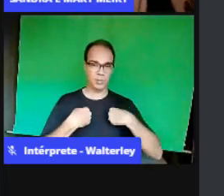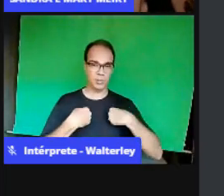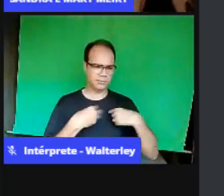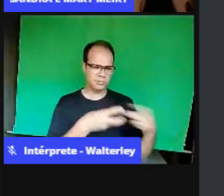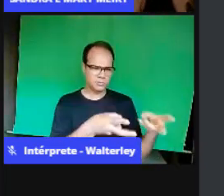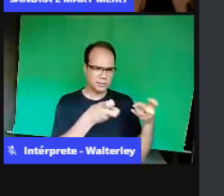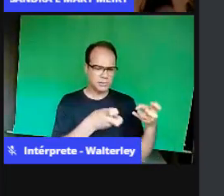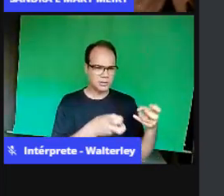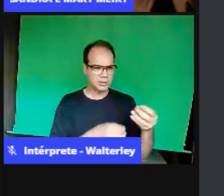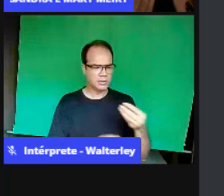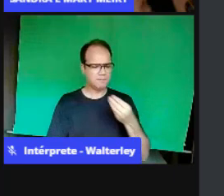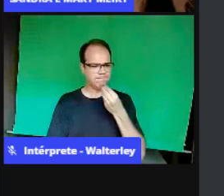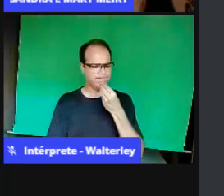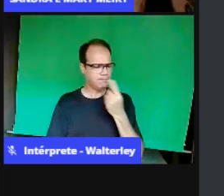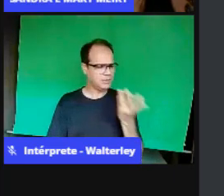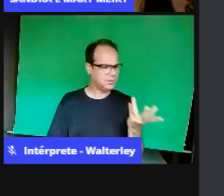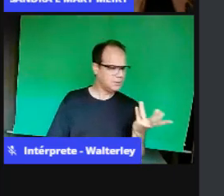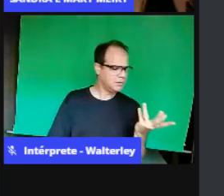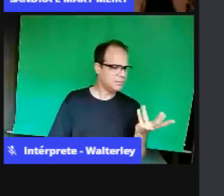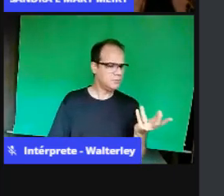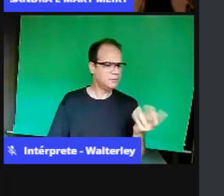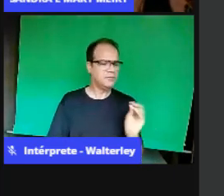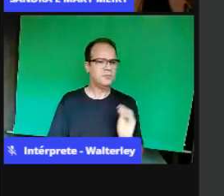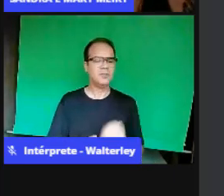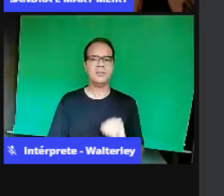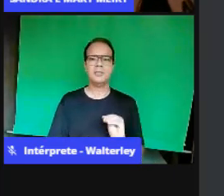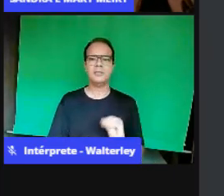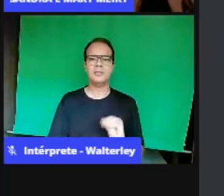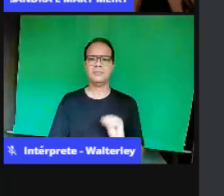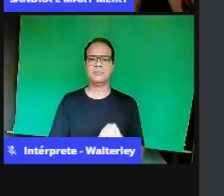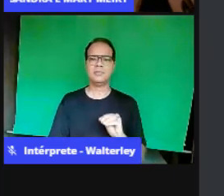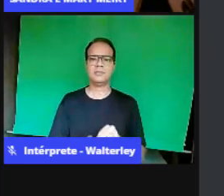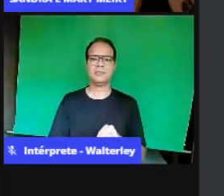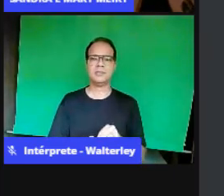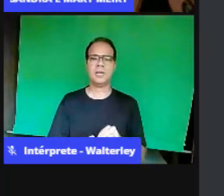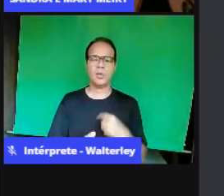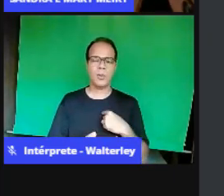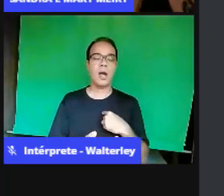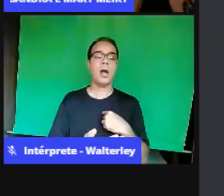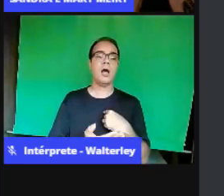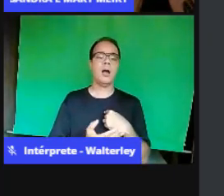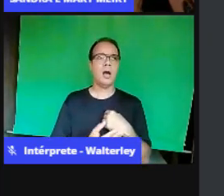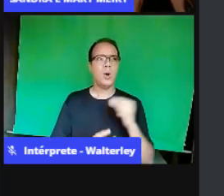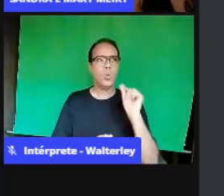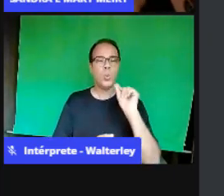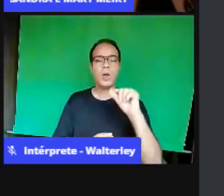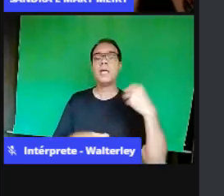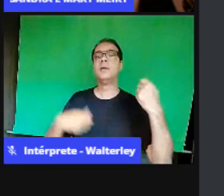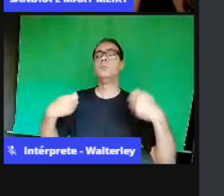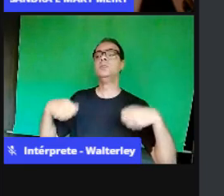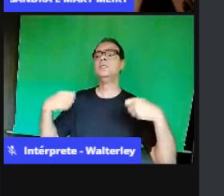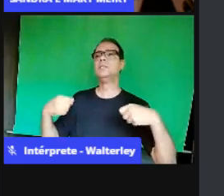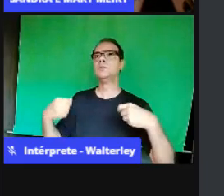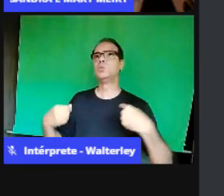é onde eu vou traçar mecanismos para alcançar essa habilidade, tá?